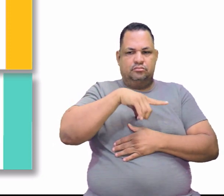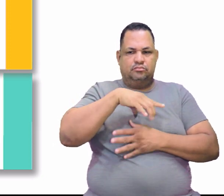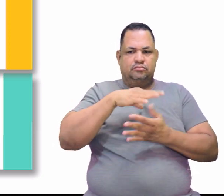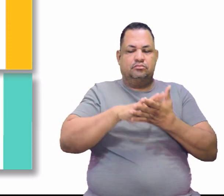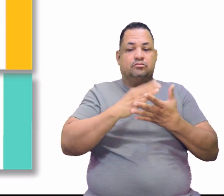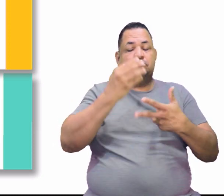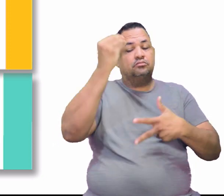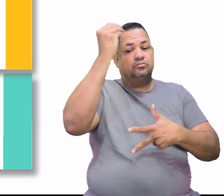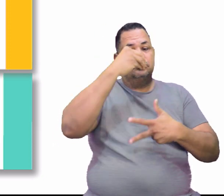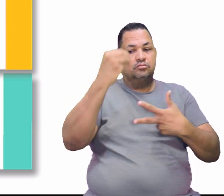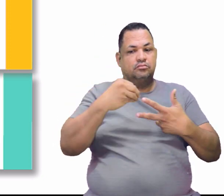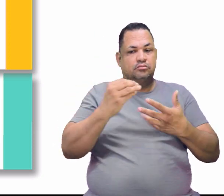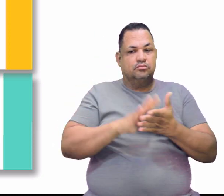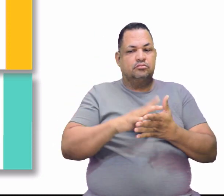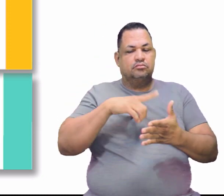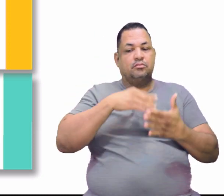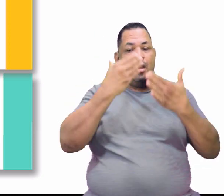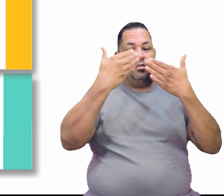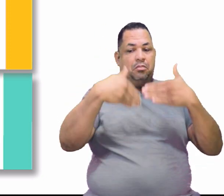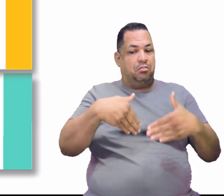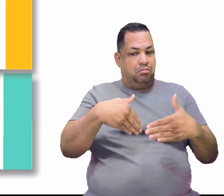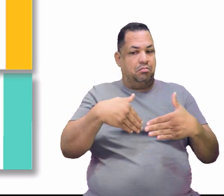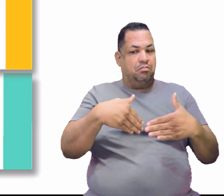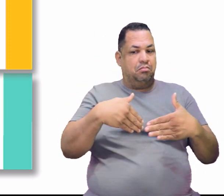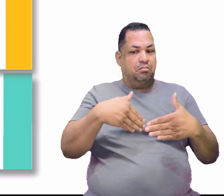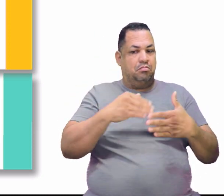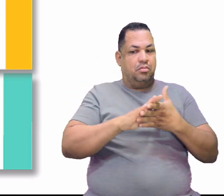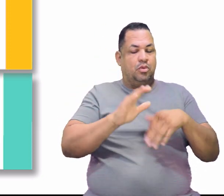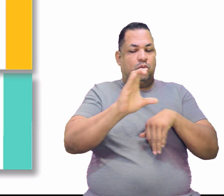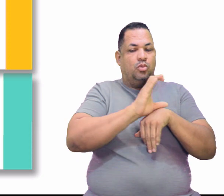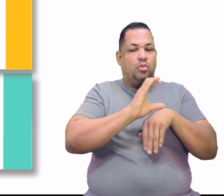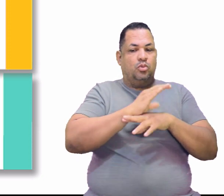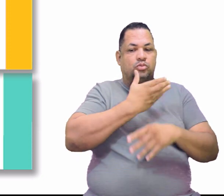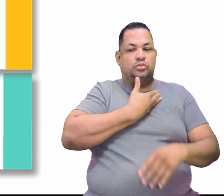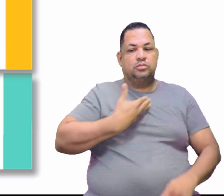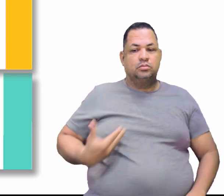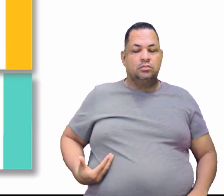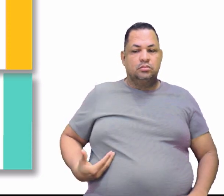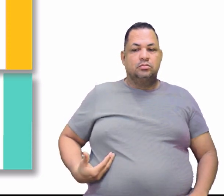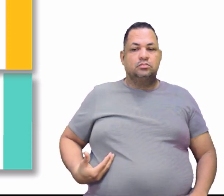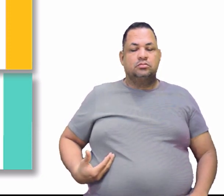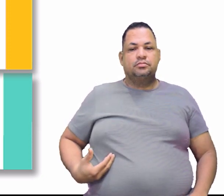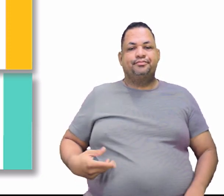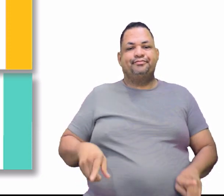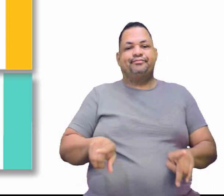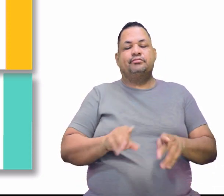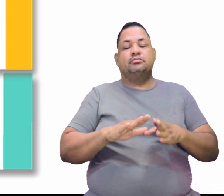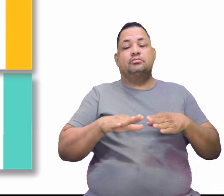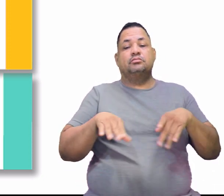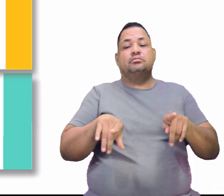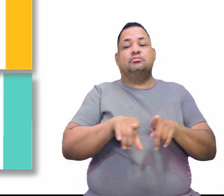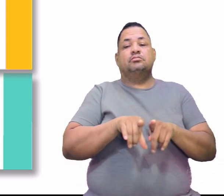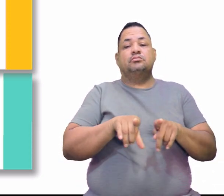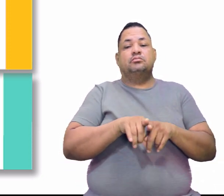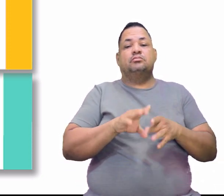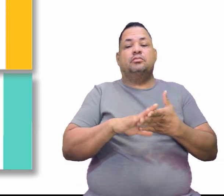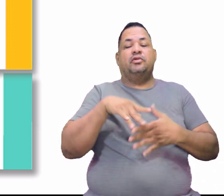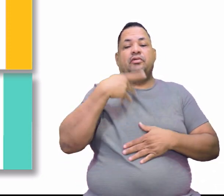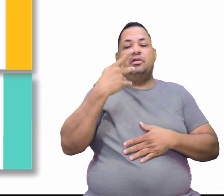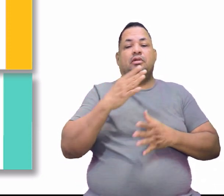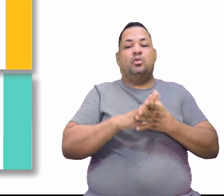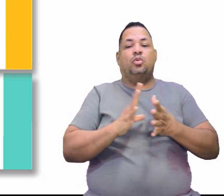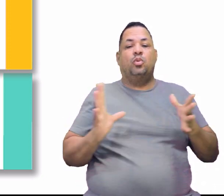no Enem. Ele acaba caindo em concurso público. Por quê? Ainda mais quando se fala em